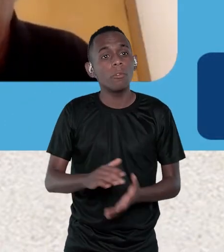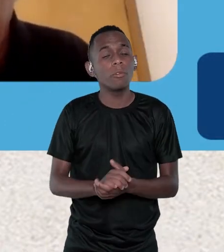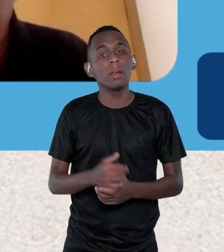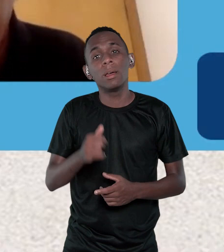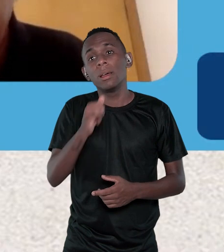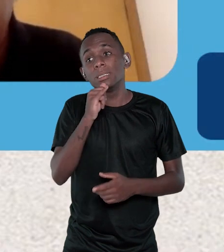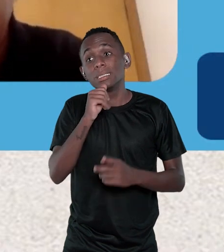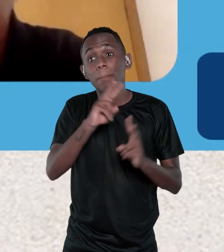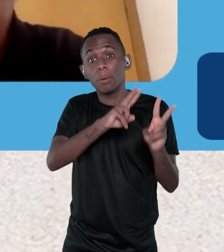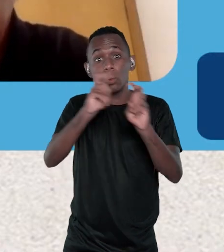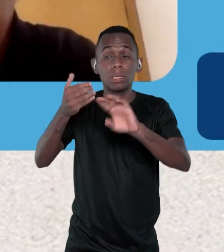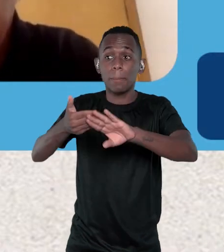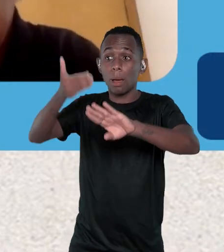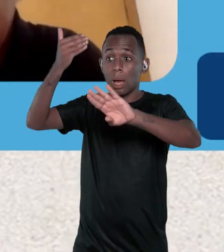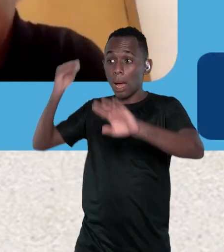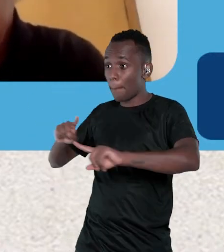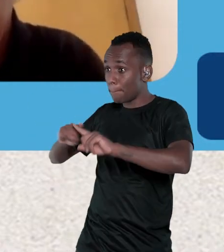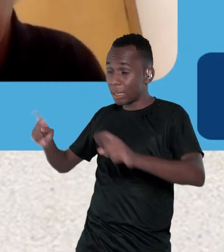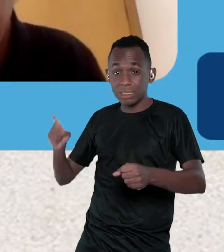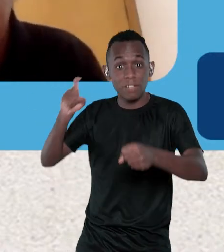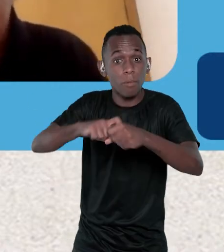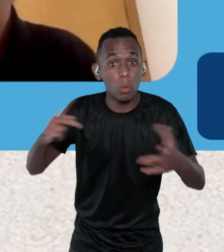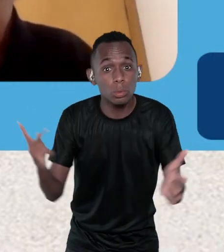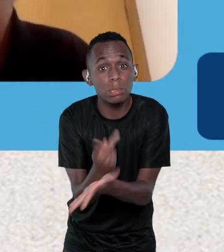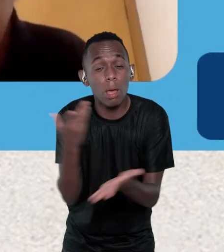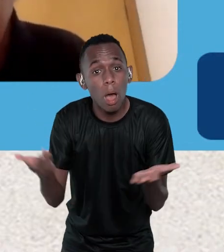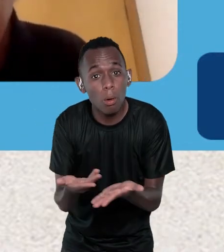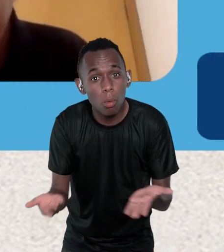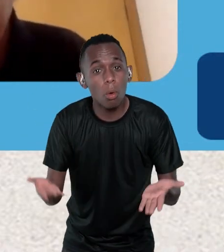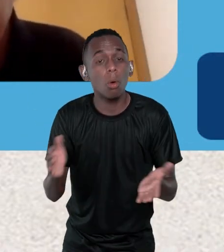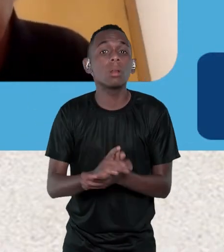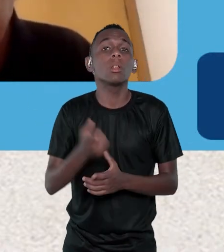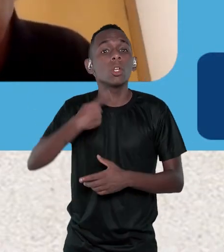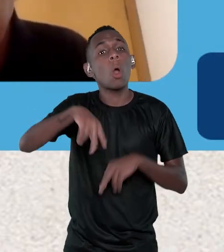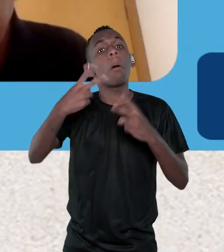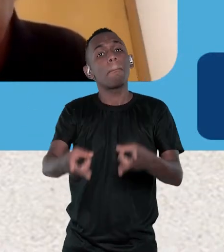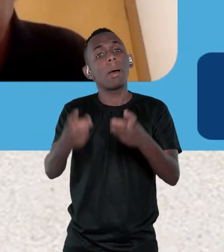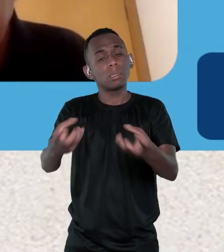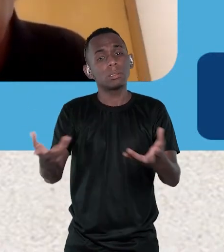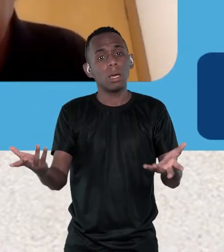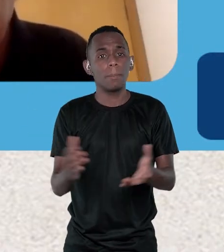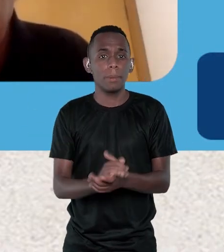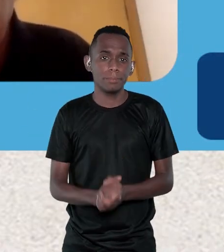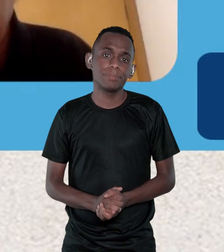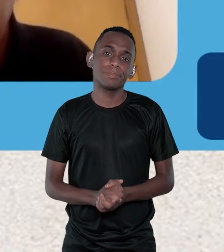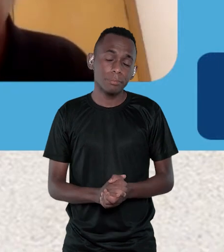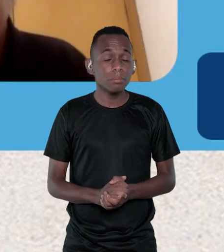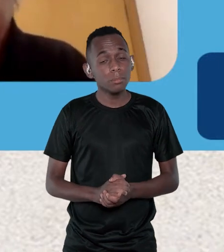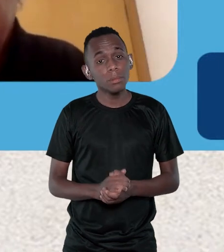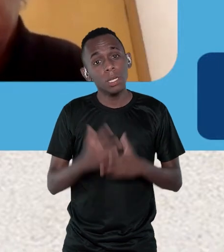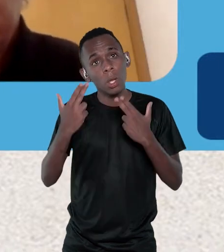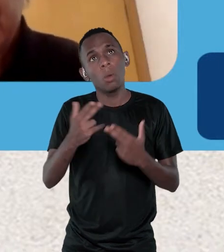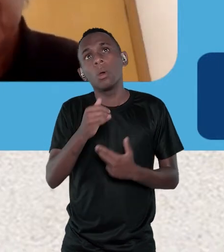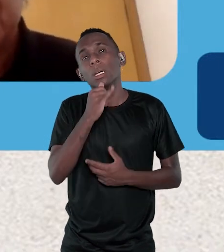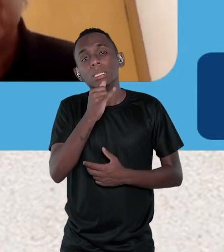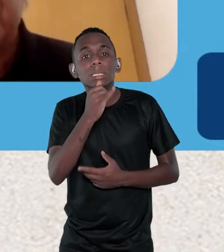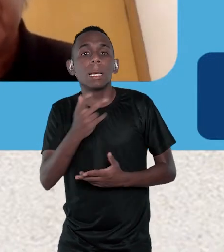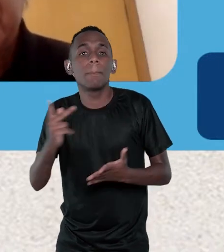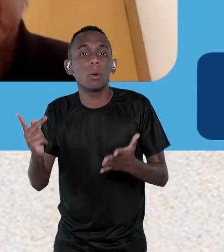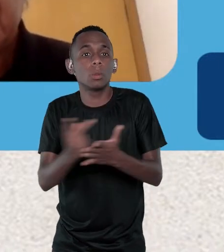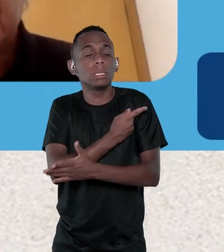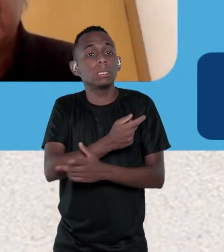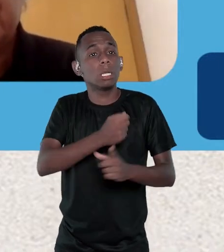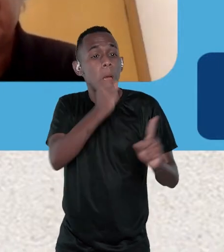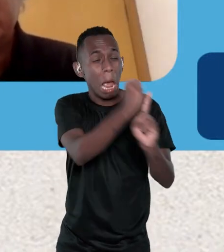de novo, mas está tendo alguma temas ação. Contemporâneos, né, de tanto tempo atrás e que voltam a para a